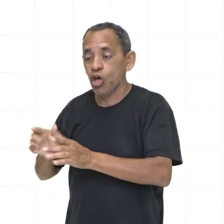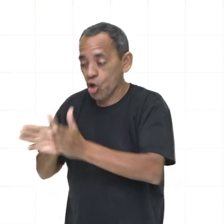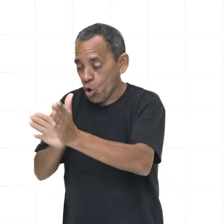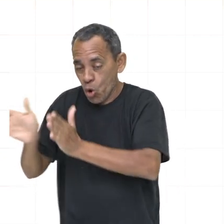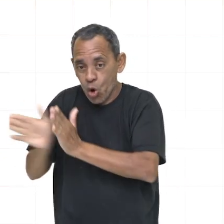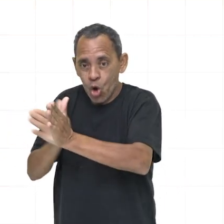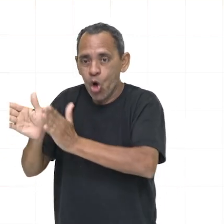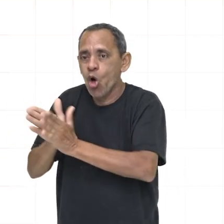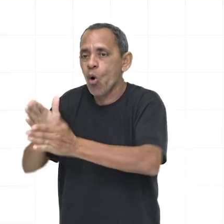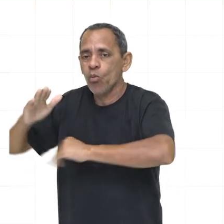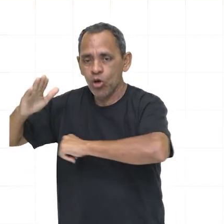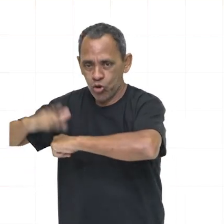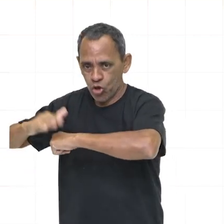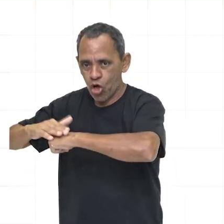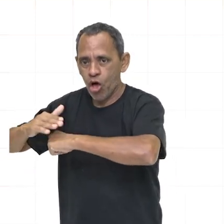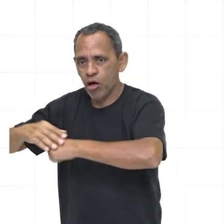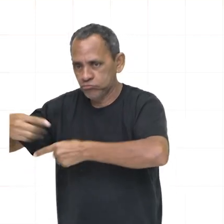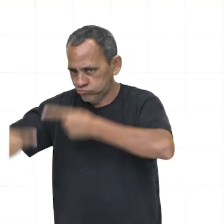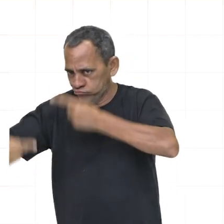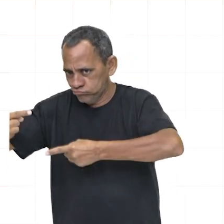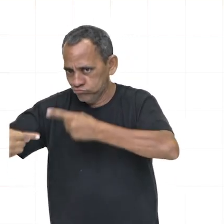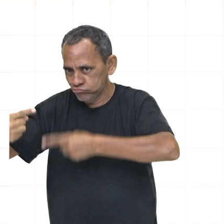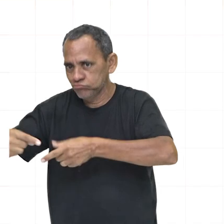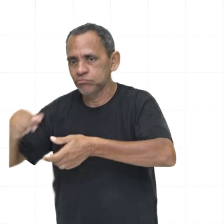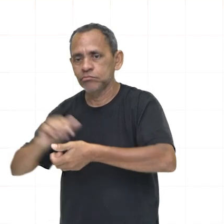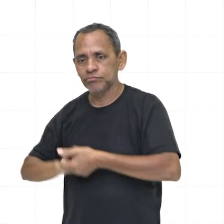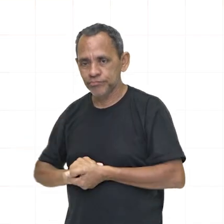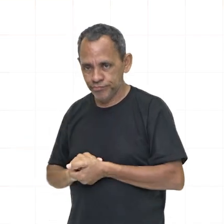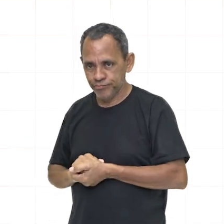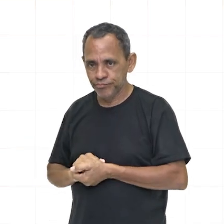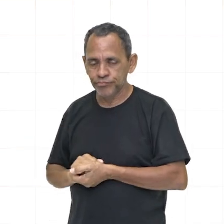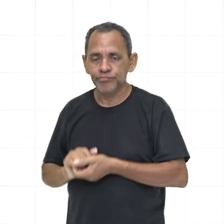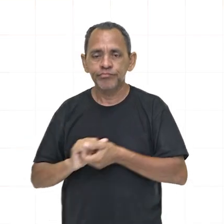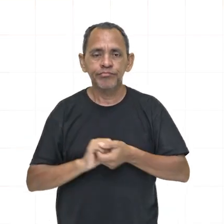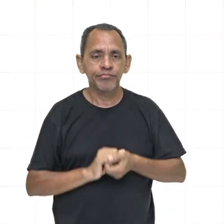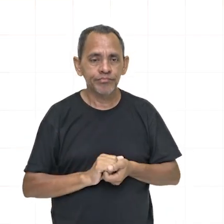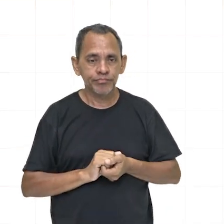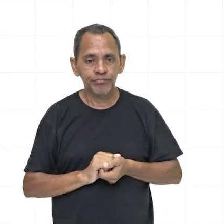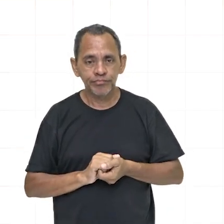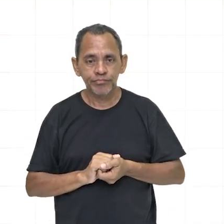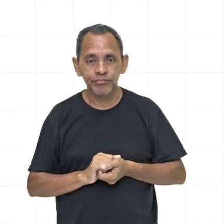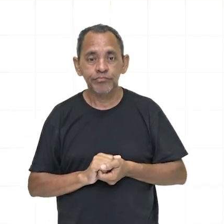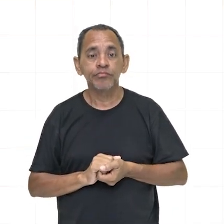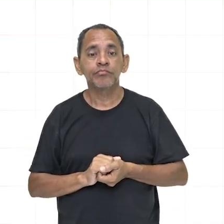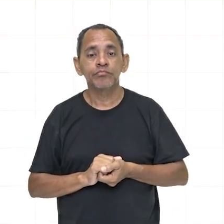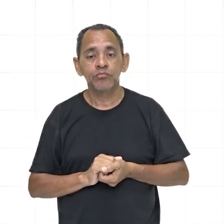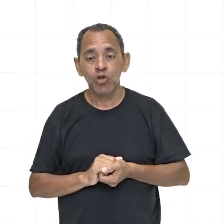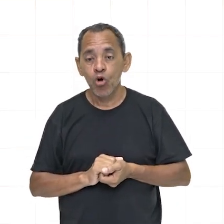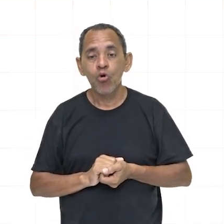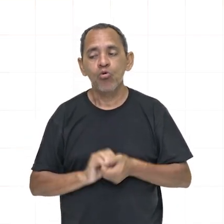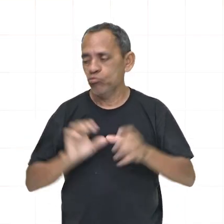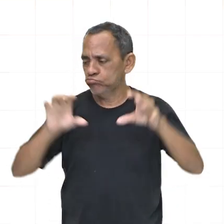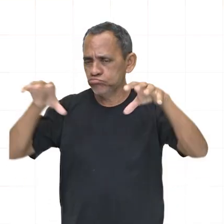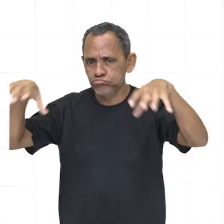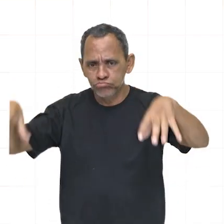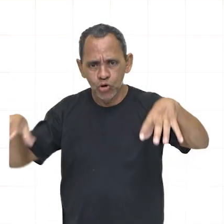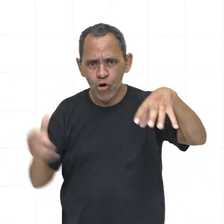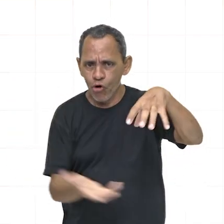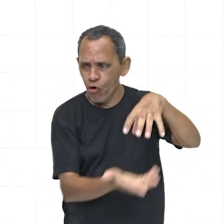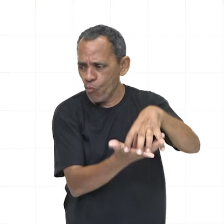Então, tanto os Estados Unidos quanto a União Soviética procuraram formar lá os seus grupos, as suas